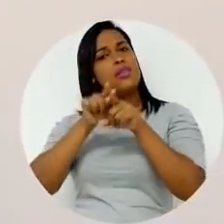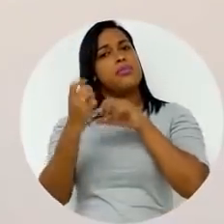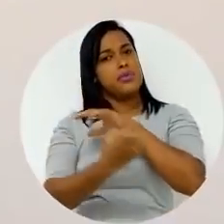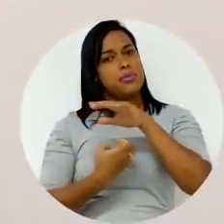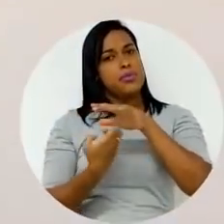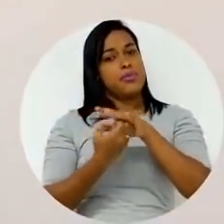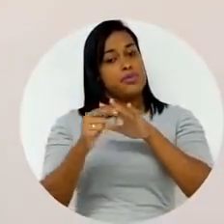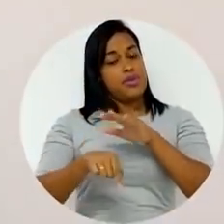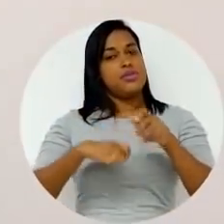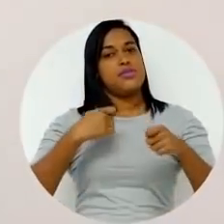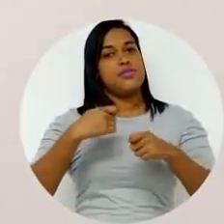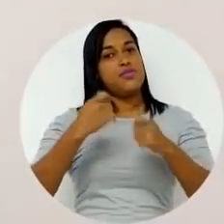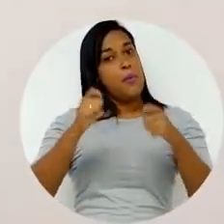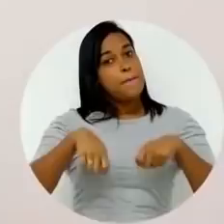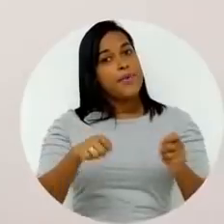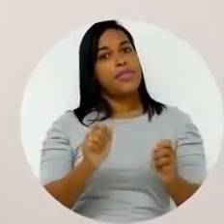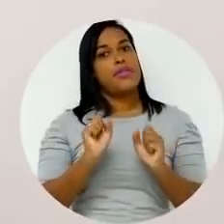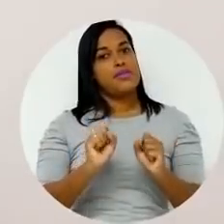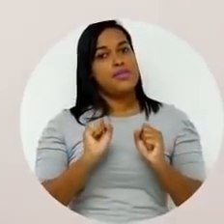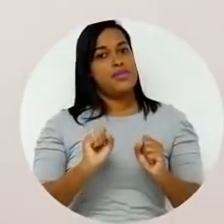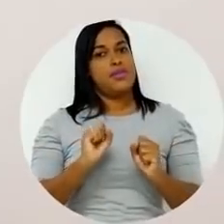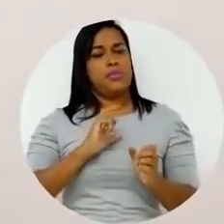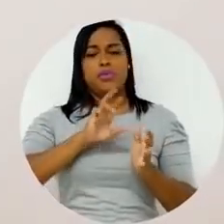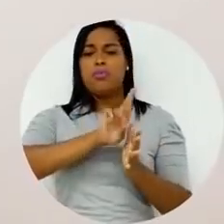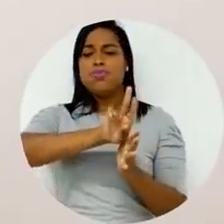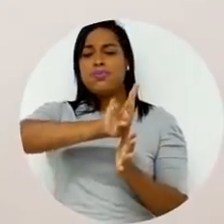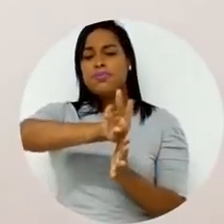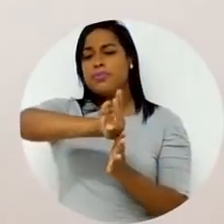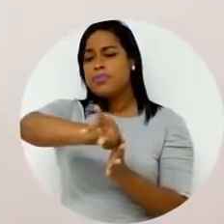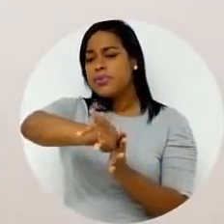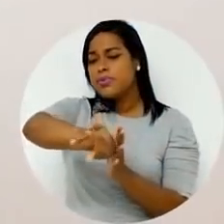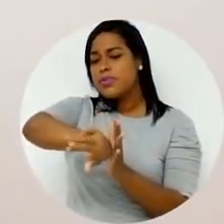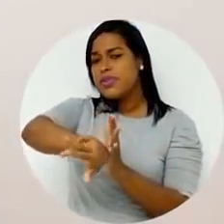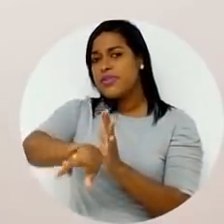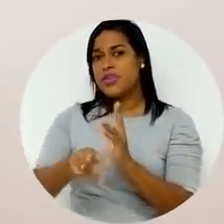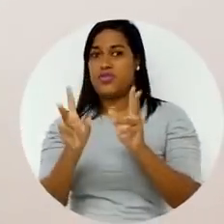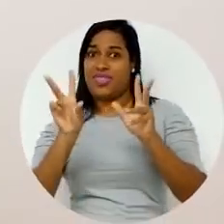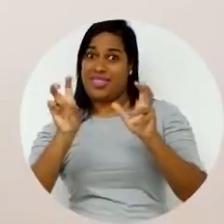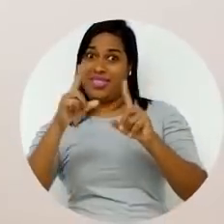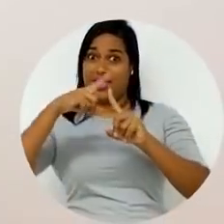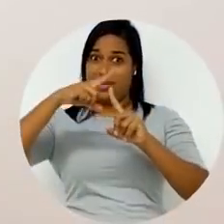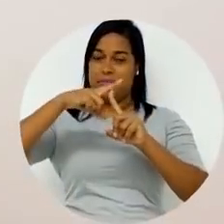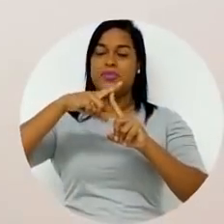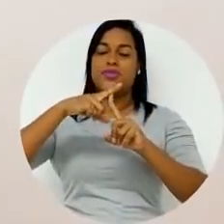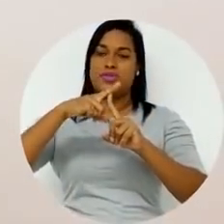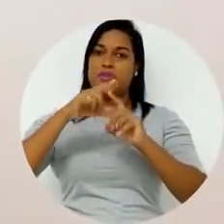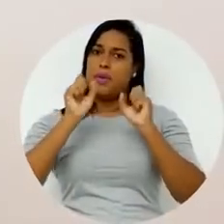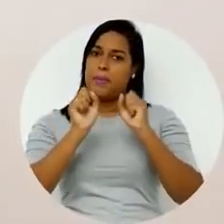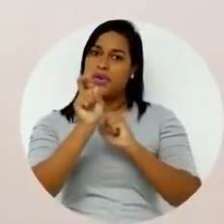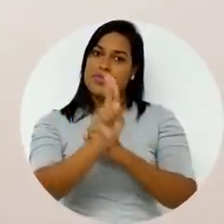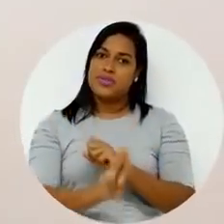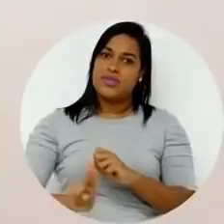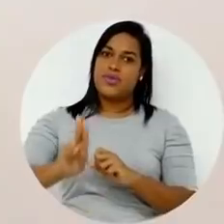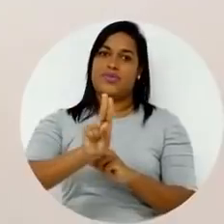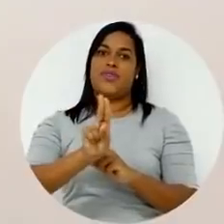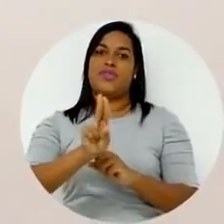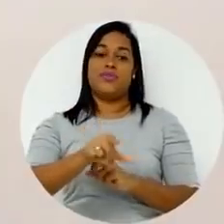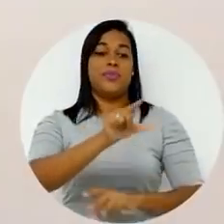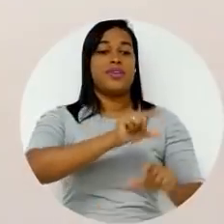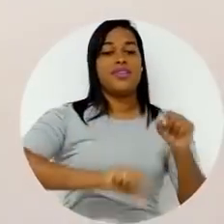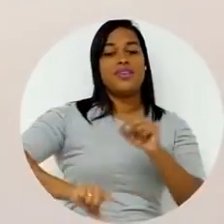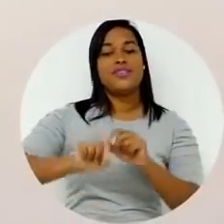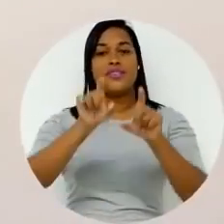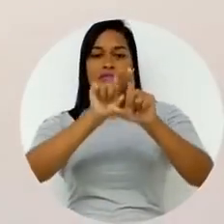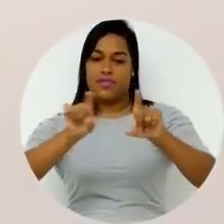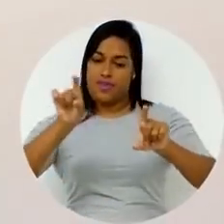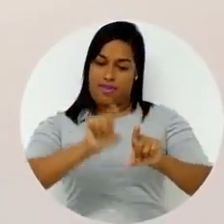Então, as competências, elas podem ser, existem vários critérios que podem ser utilizados para